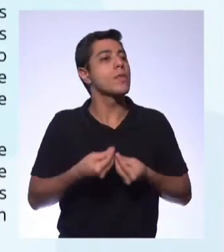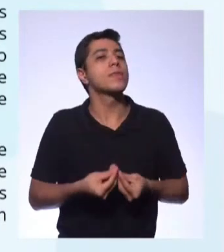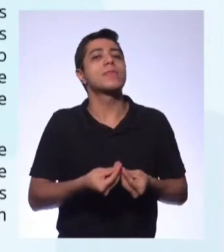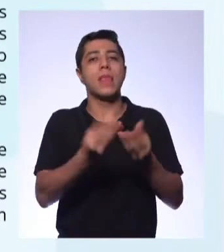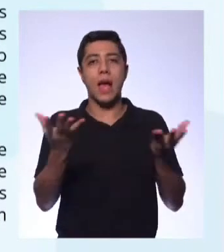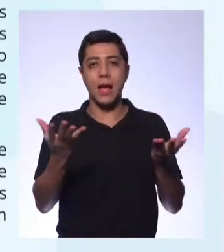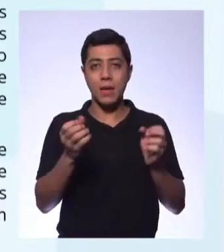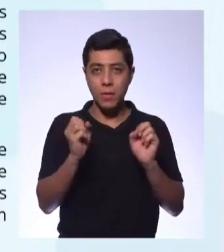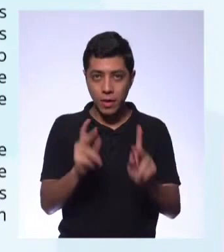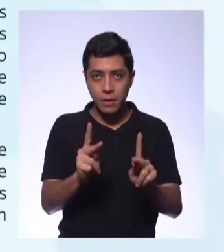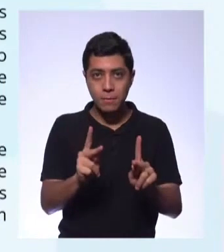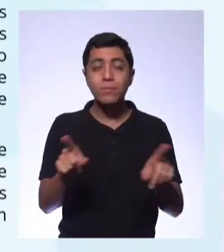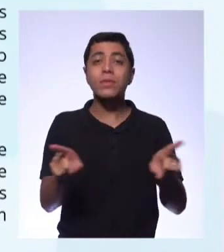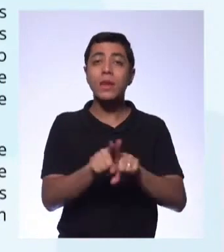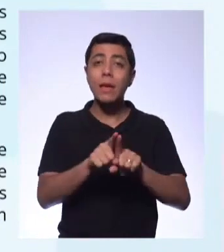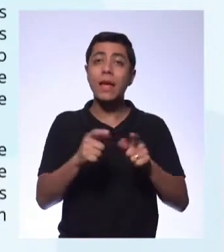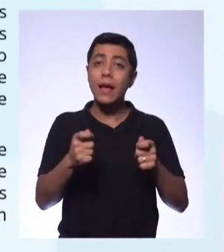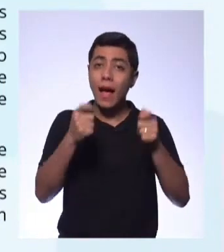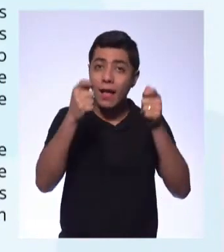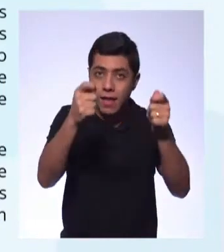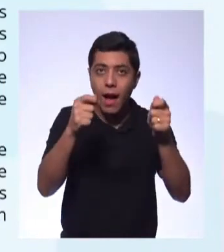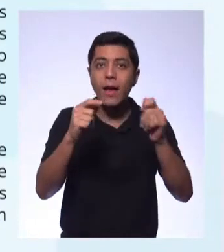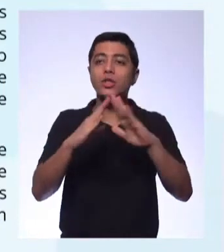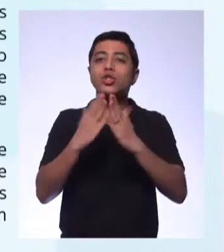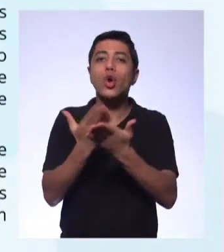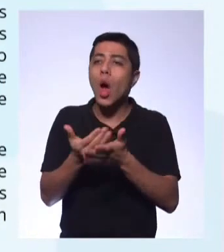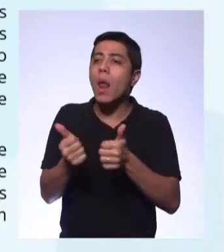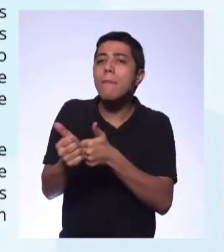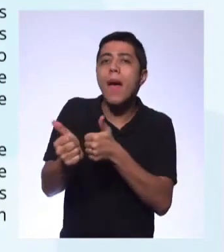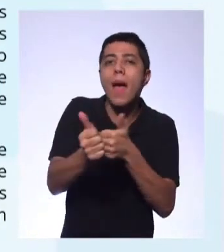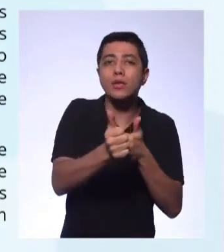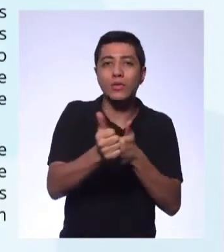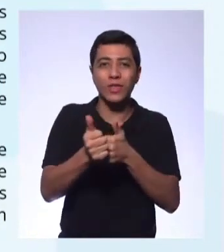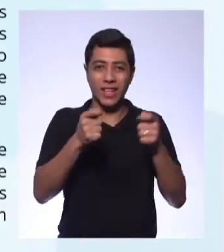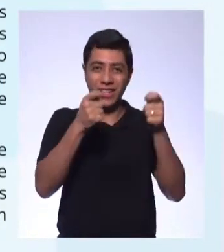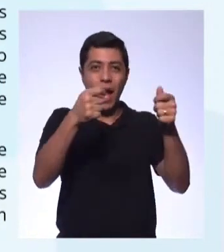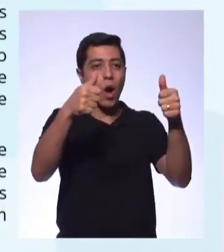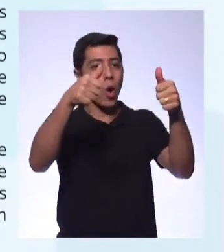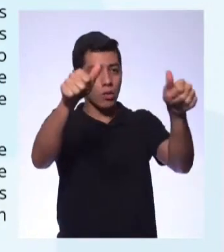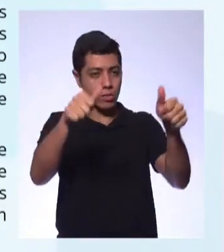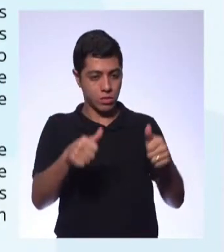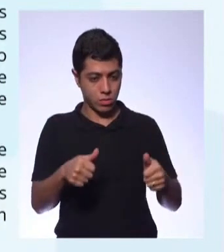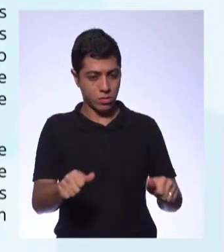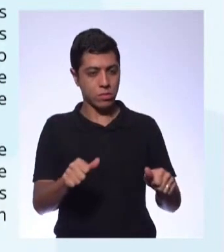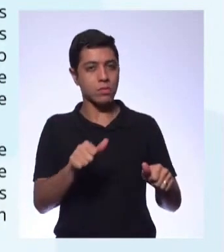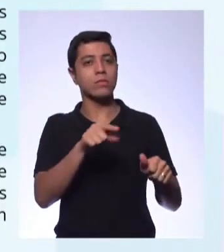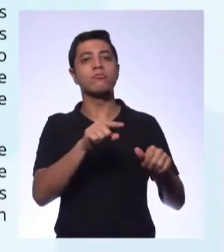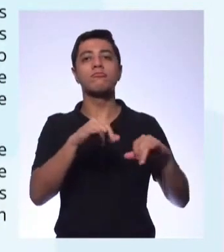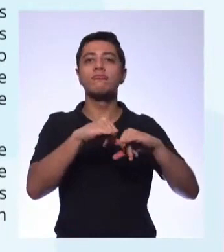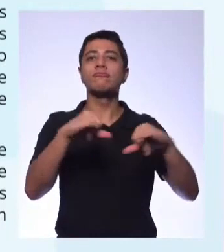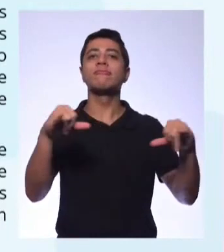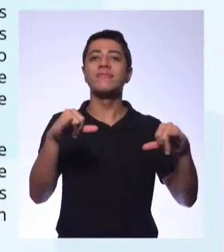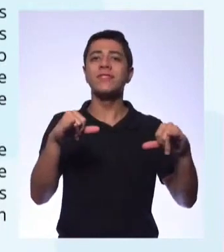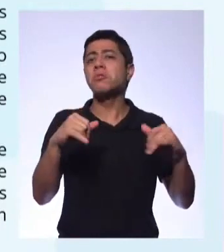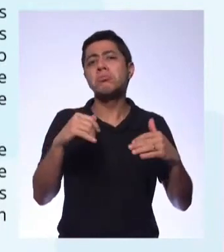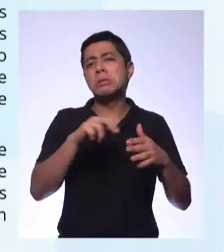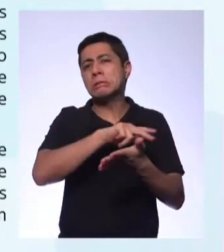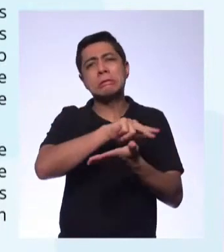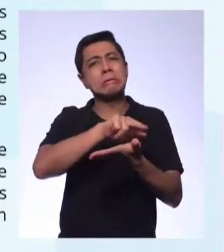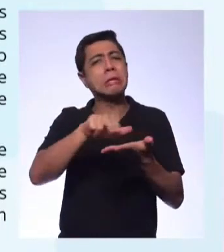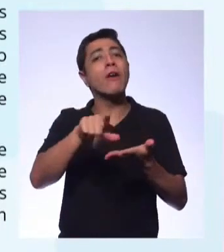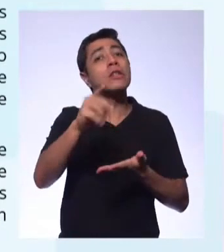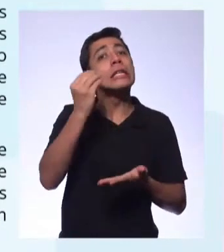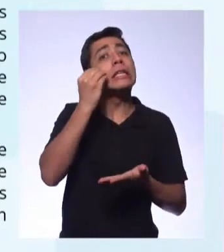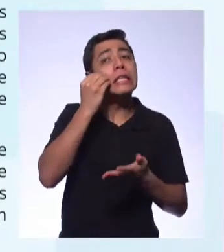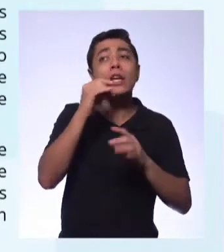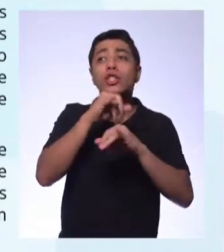comércio no entorno da escola, outdoors, enfim, vocês vão criar, tá? Vão pensar. Então, gente, o diretor artístico, né, que vocês